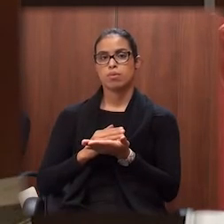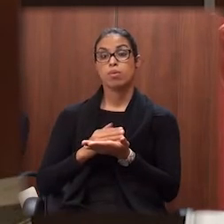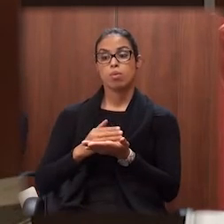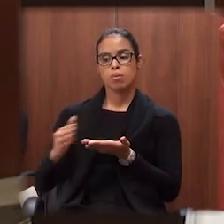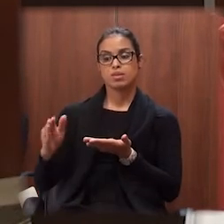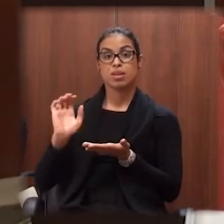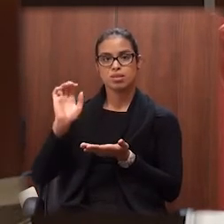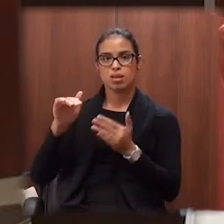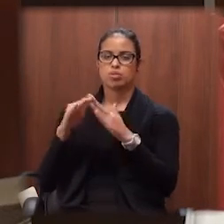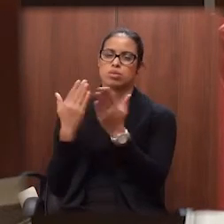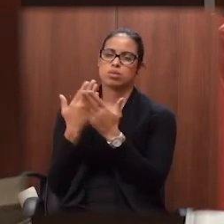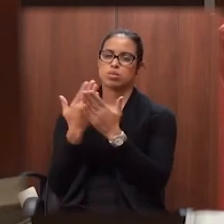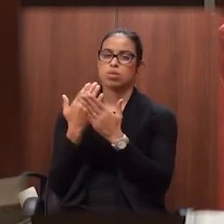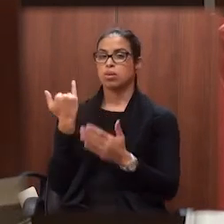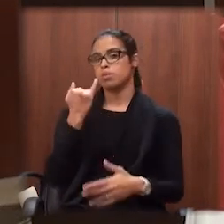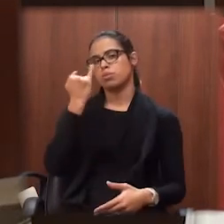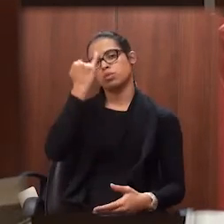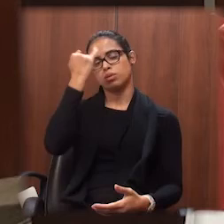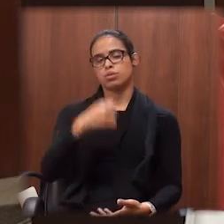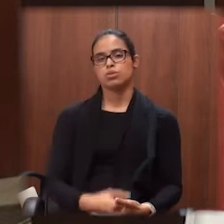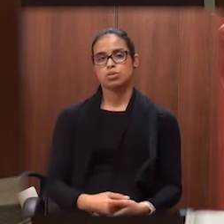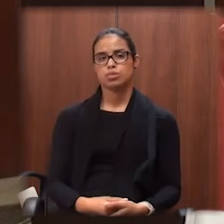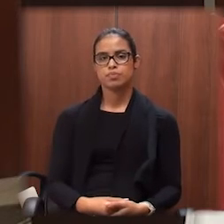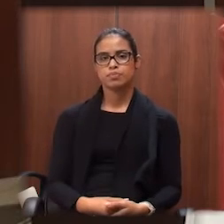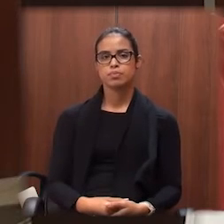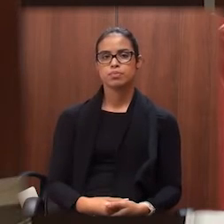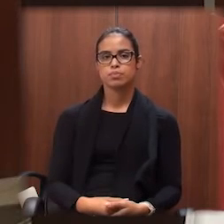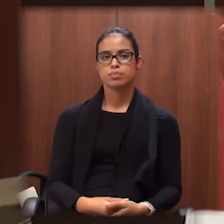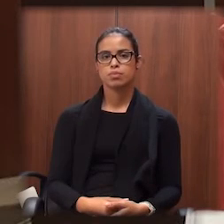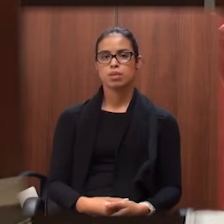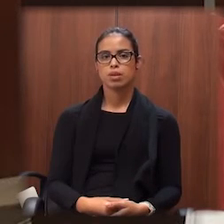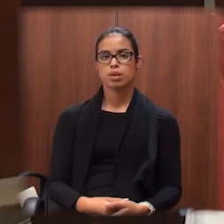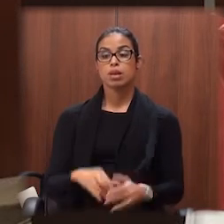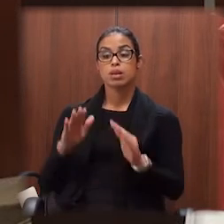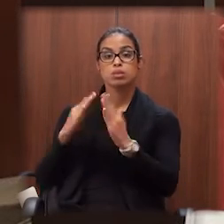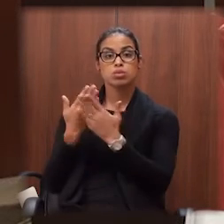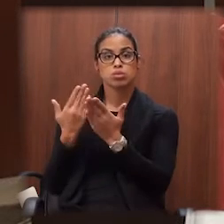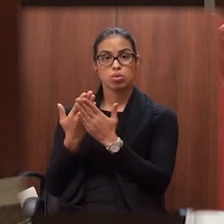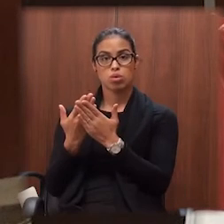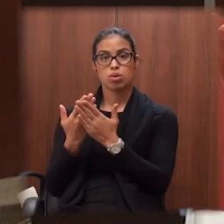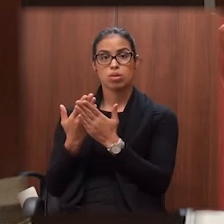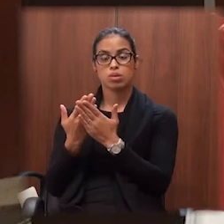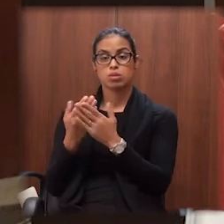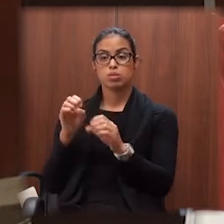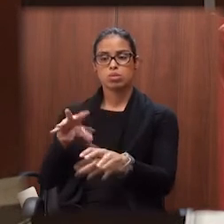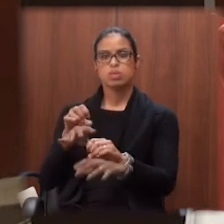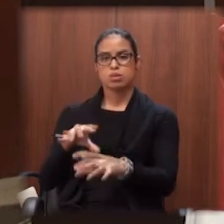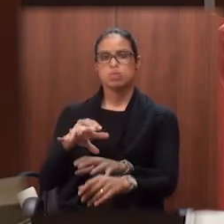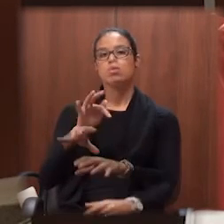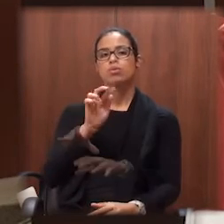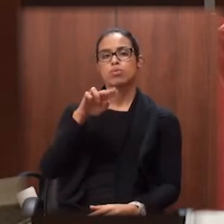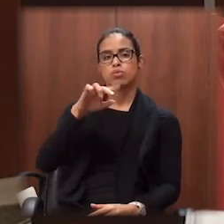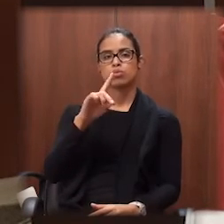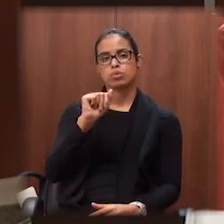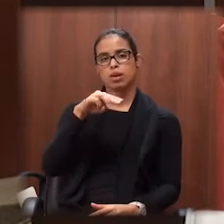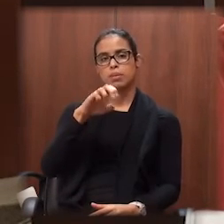nas escolas. Nas escolas, no ensino fundamental. E isso nós